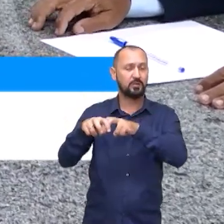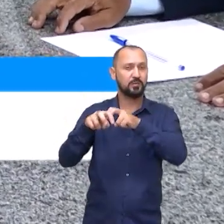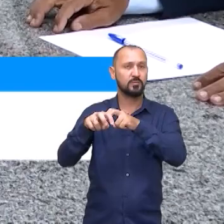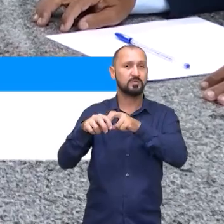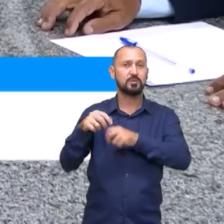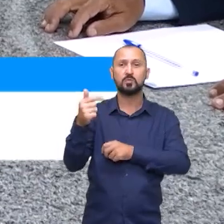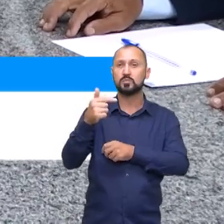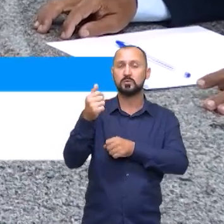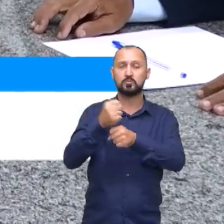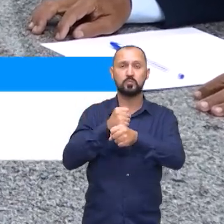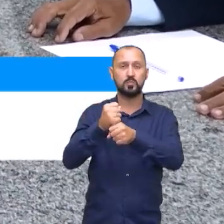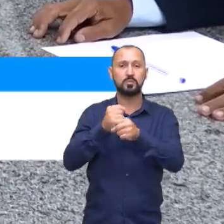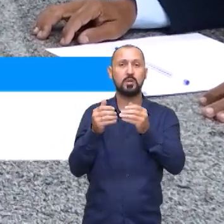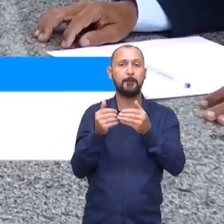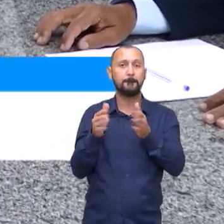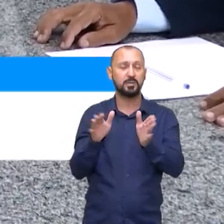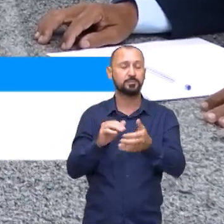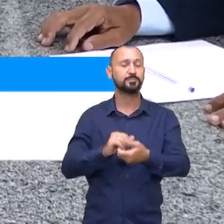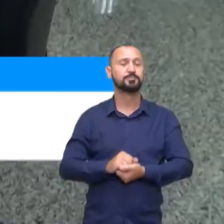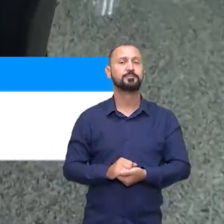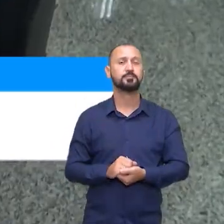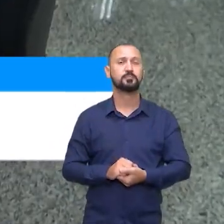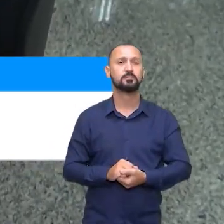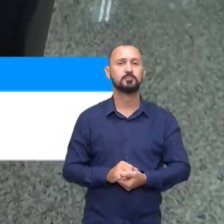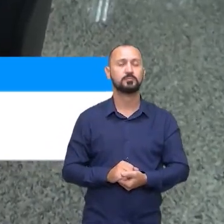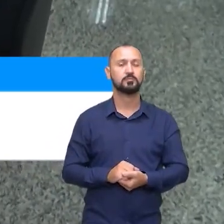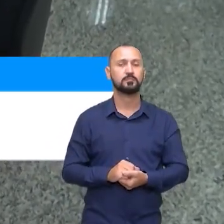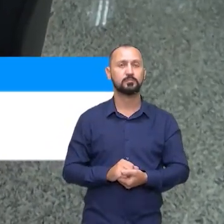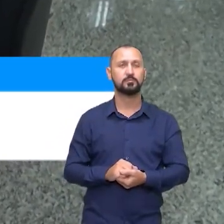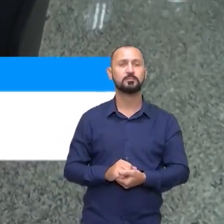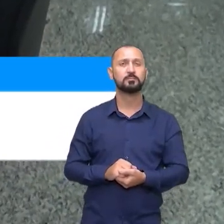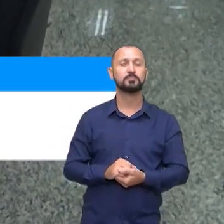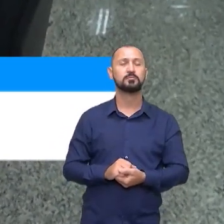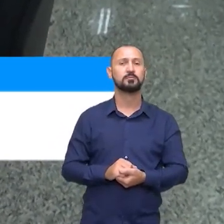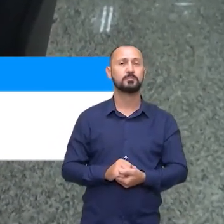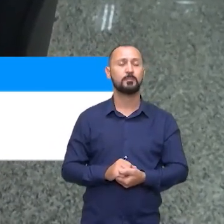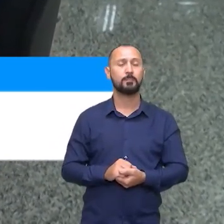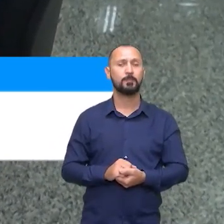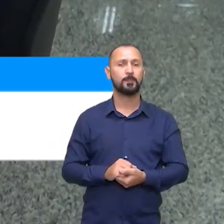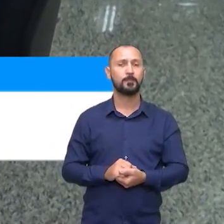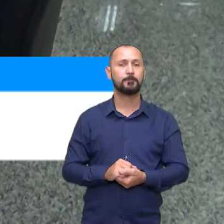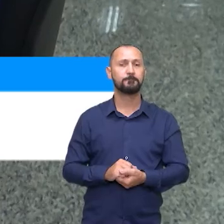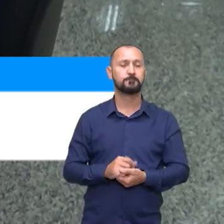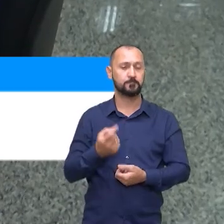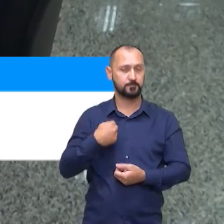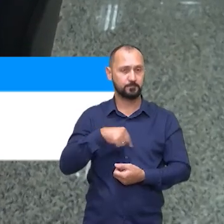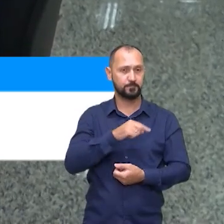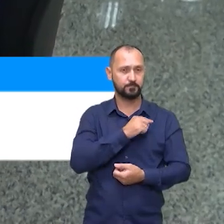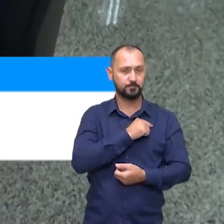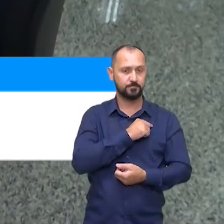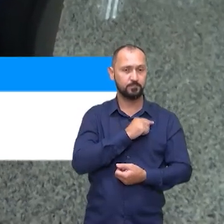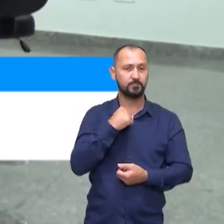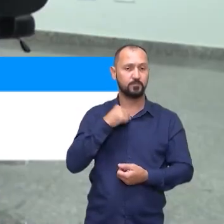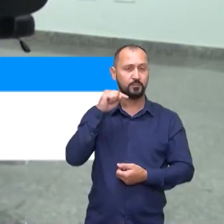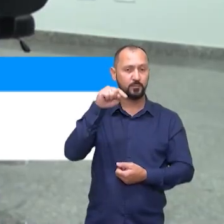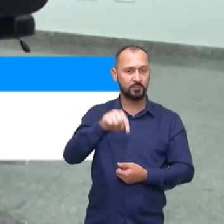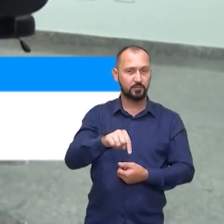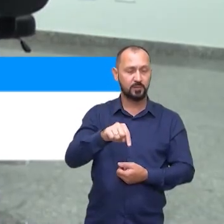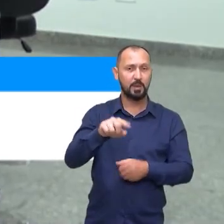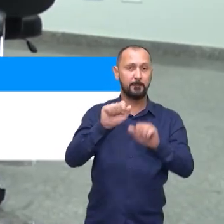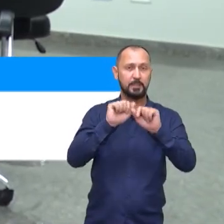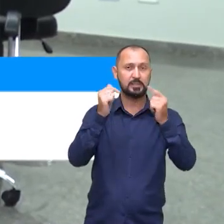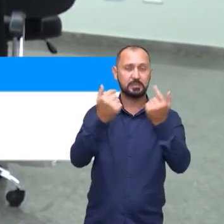do Conselho Federal dos Técnicos Agrícolas, que está em seu 2º ano de funcionamento. Nós viemos